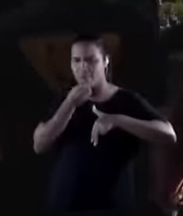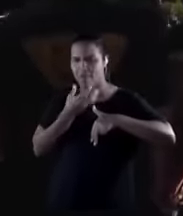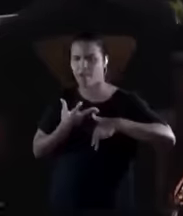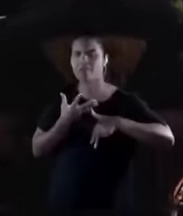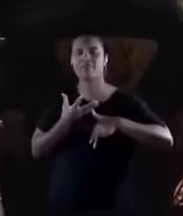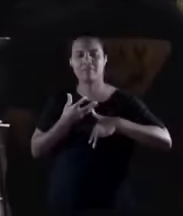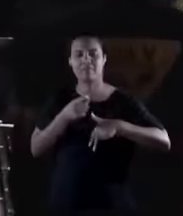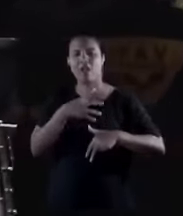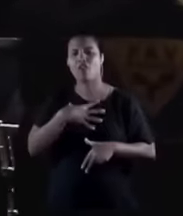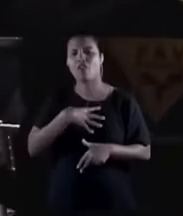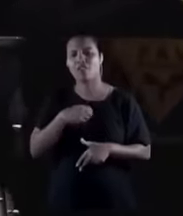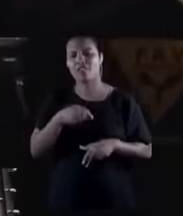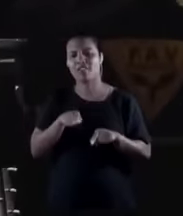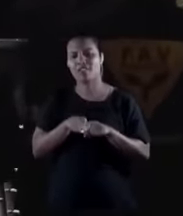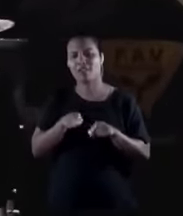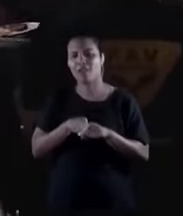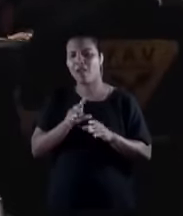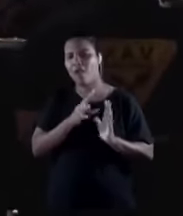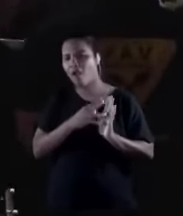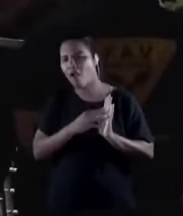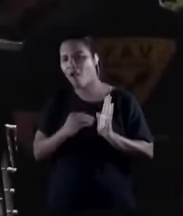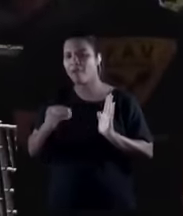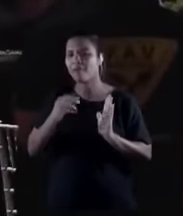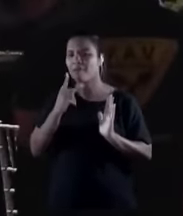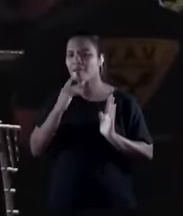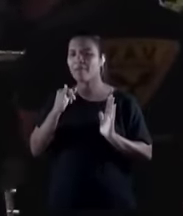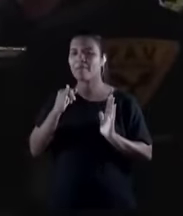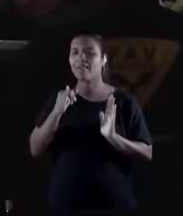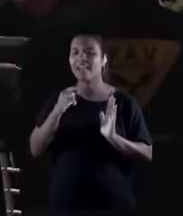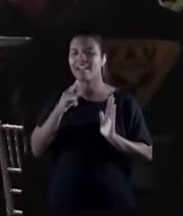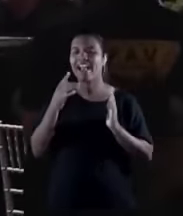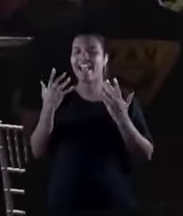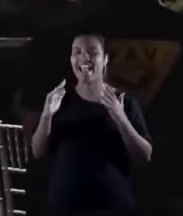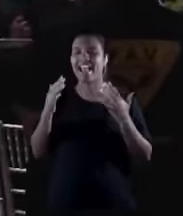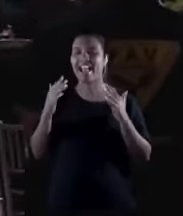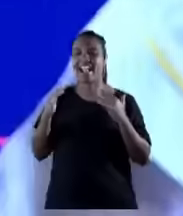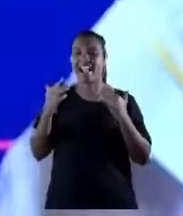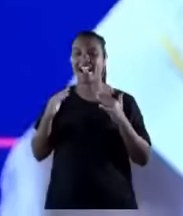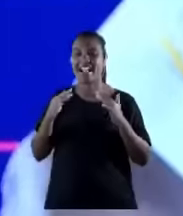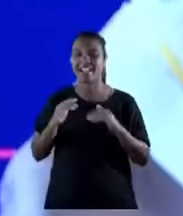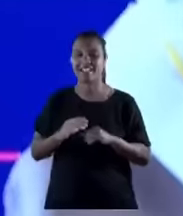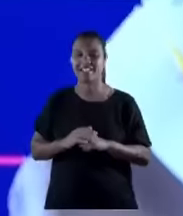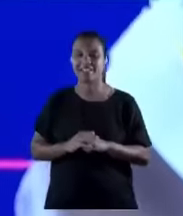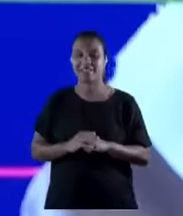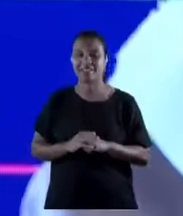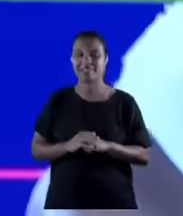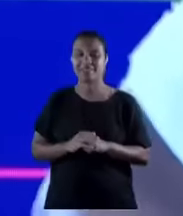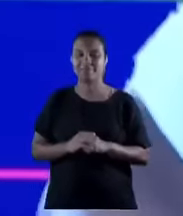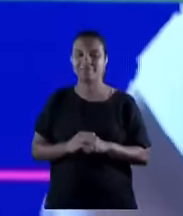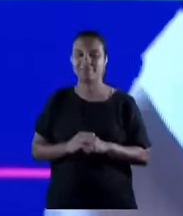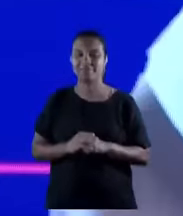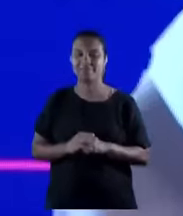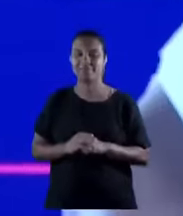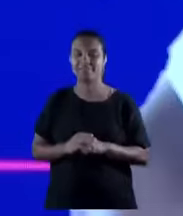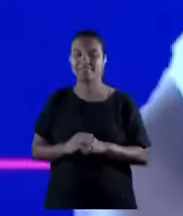o Guilherme, tava gritando que... ali, ó. Papai, papai, e o prêmio Soteldinho veio. Mesmo, é. Mais alto que o Soteldo, filho.